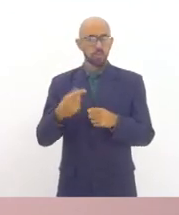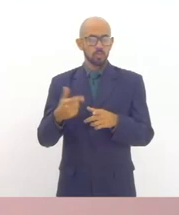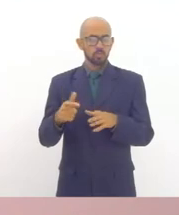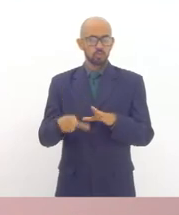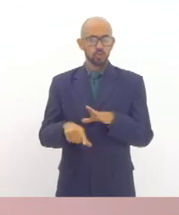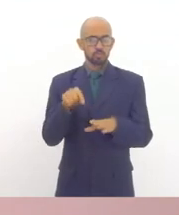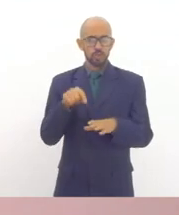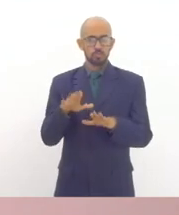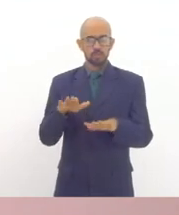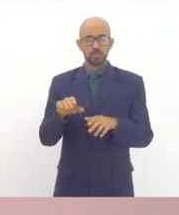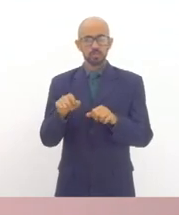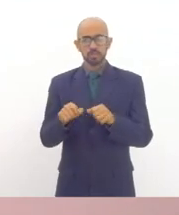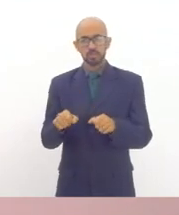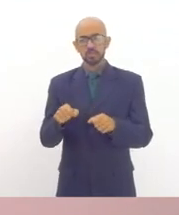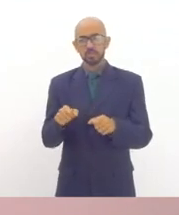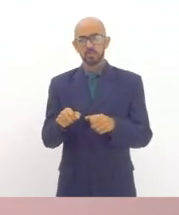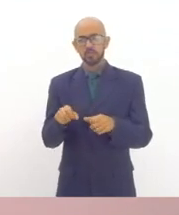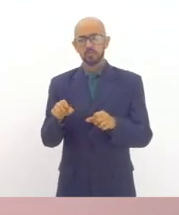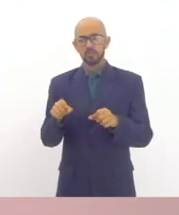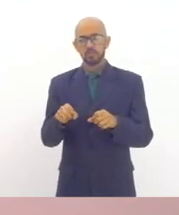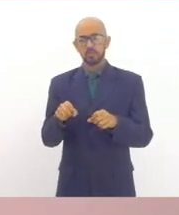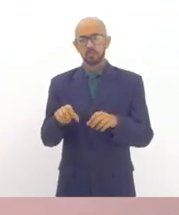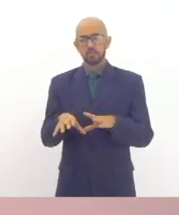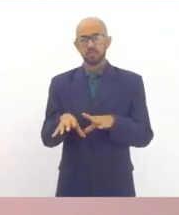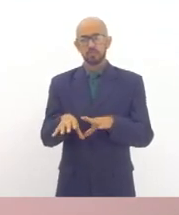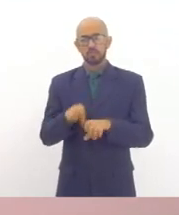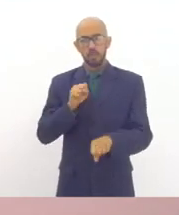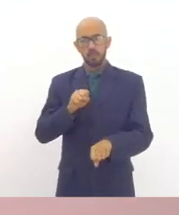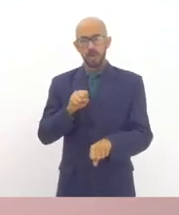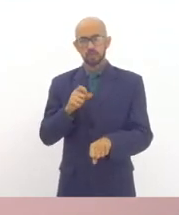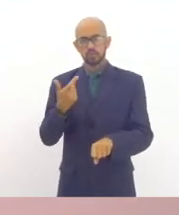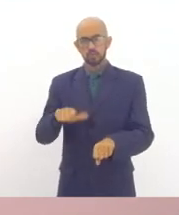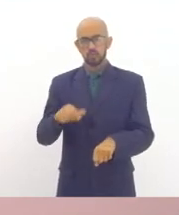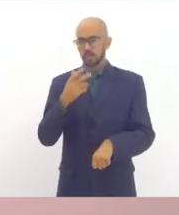que são licenciados em uma língua estrangeira.